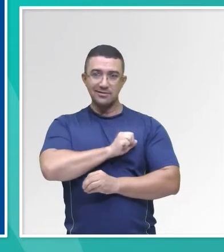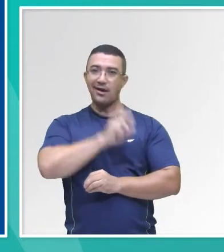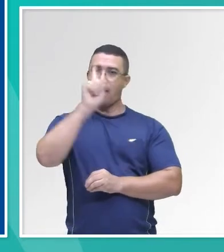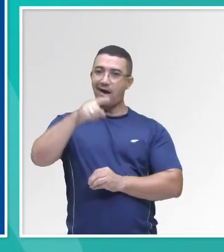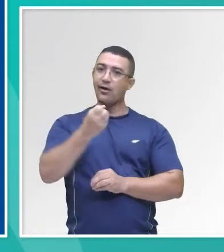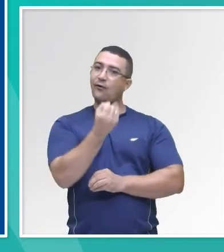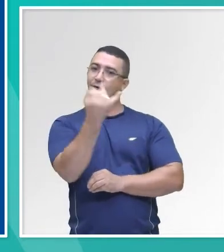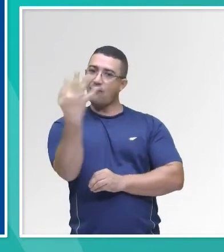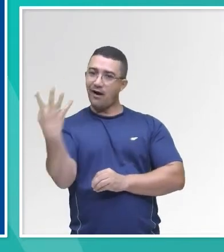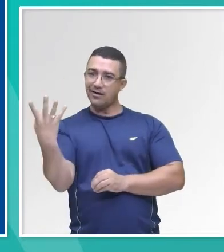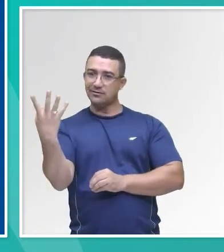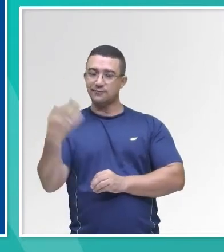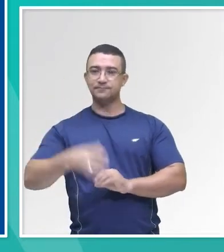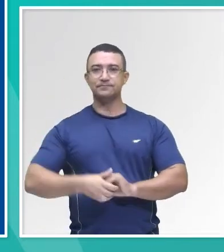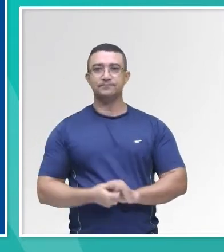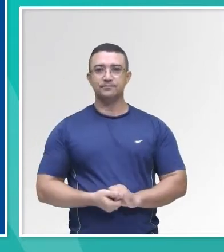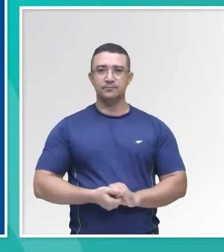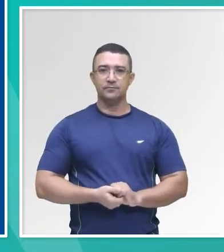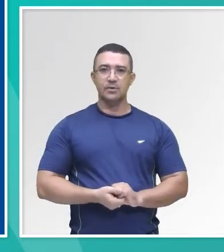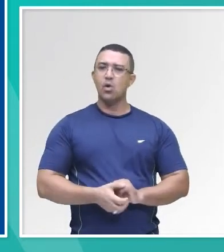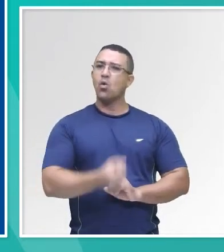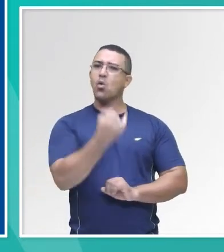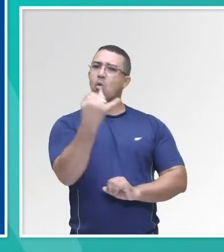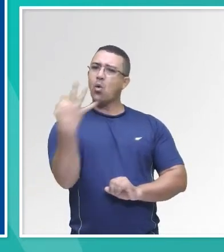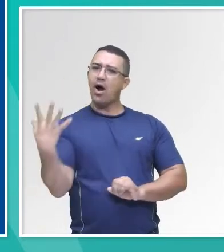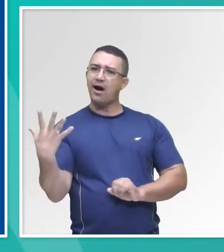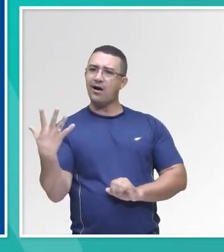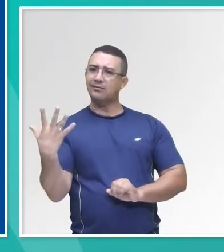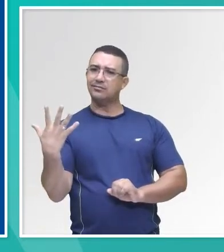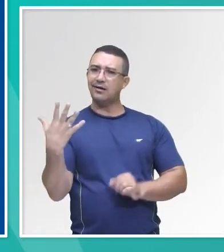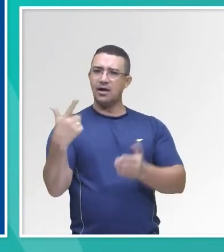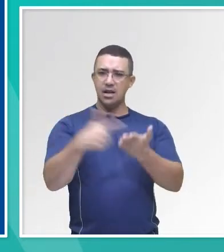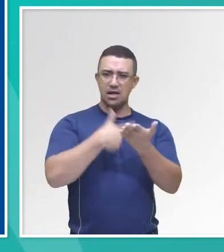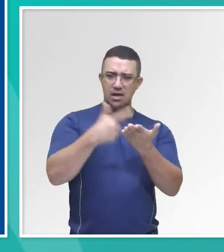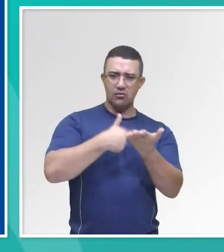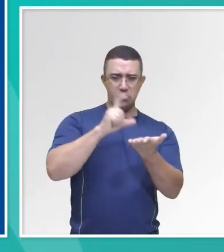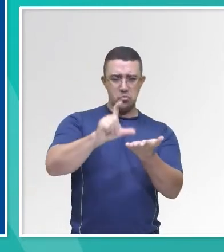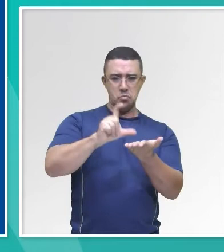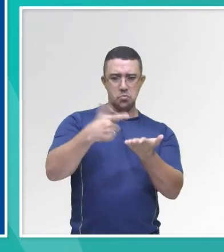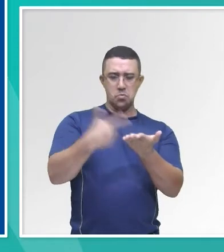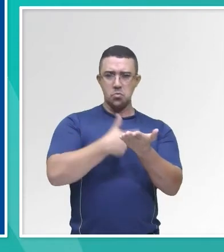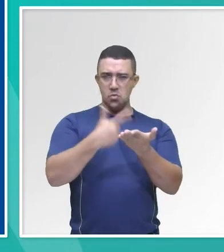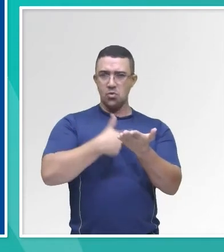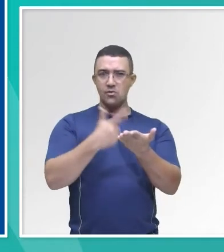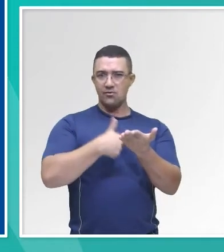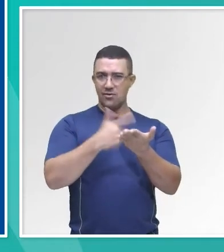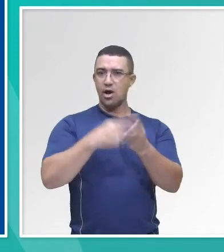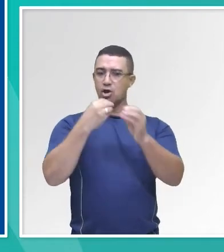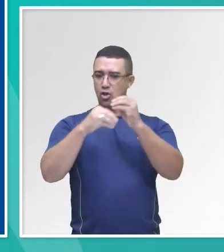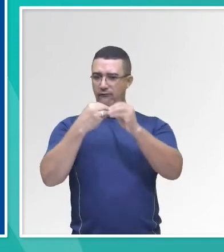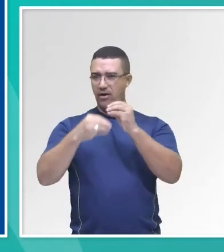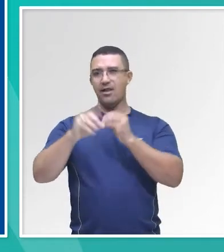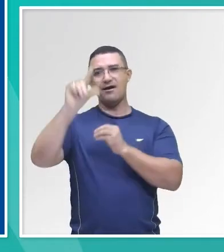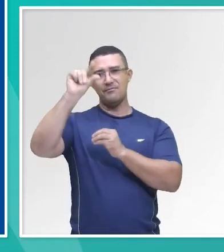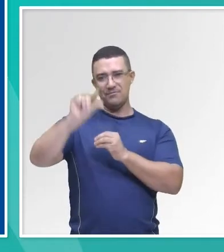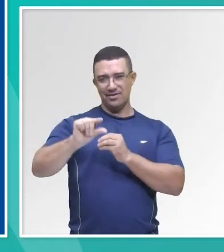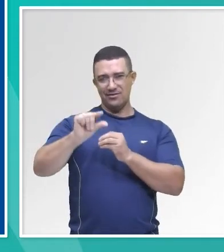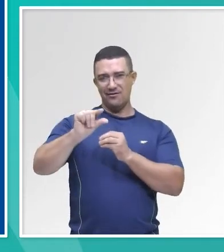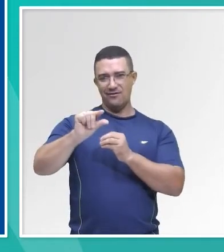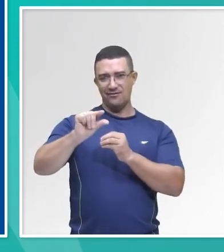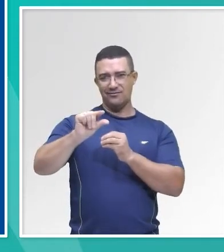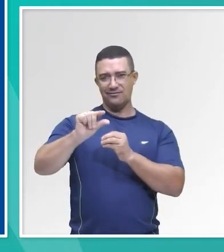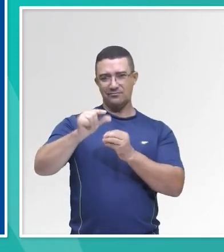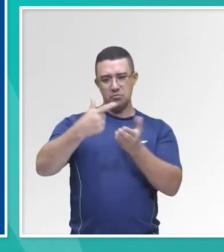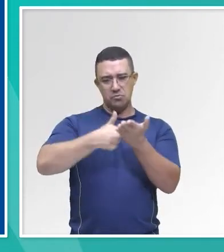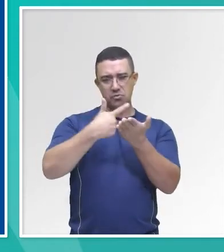é o que eu acabei de falar, ó. É a quantidade de páginas. Ela é menor que o romance. Vale